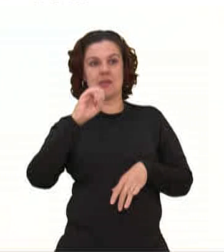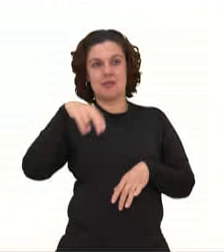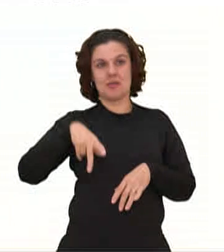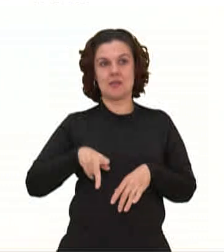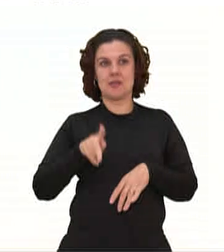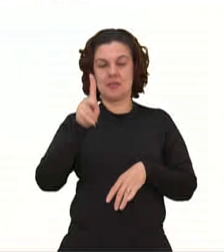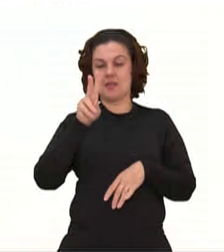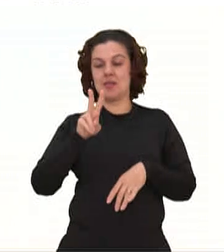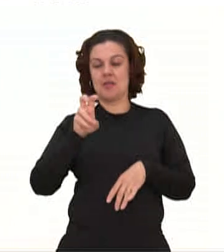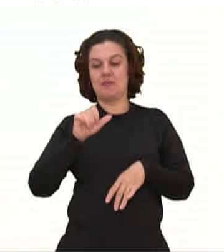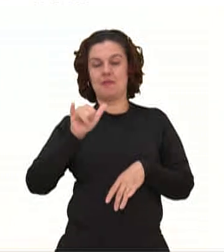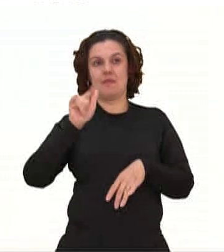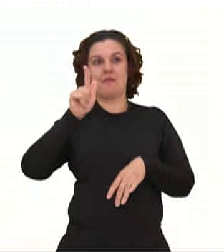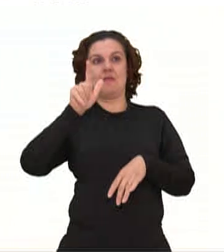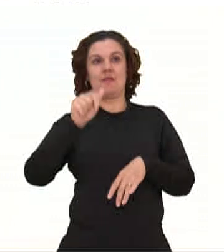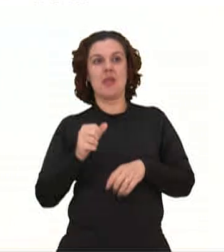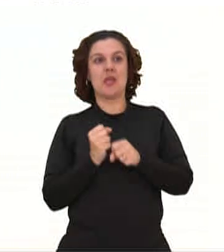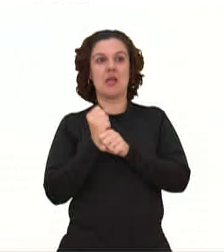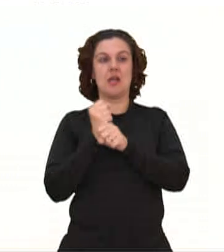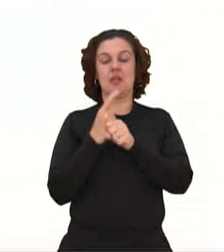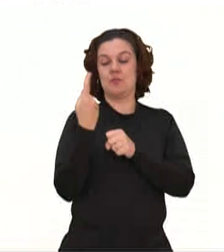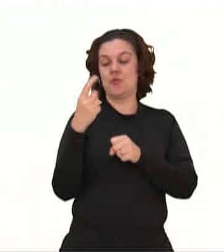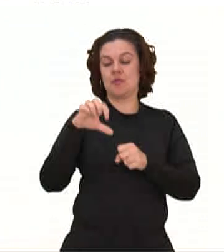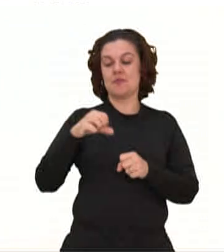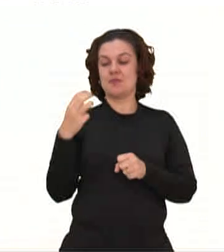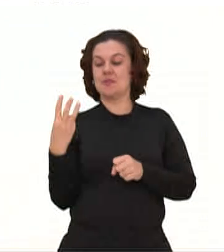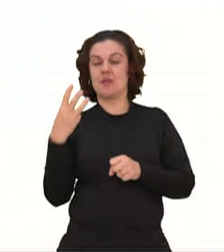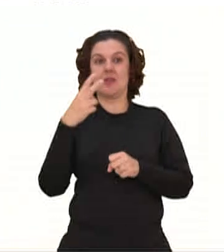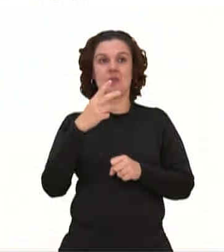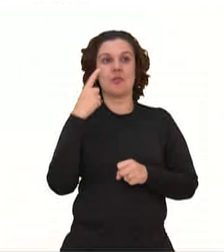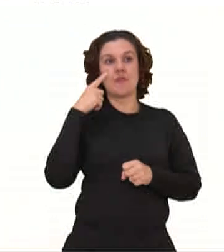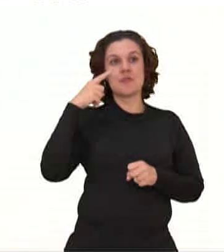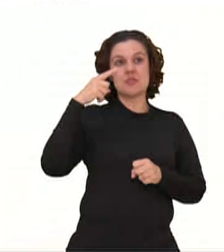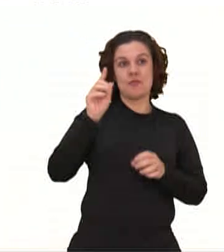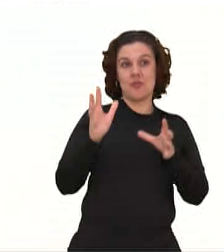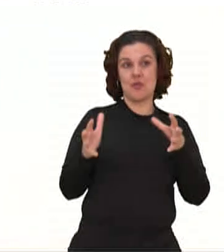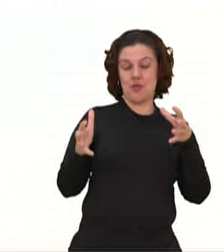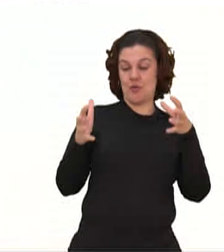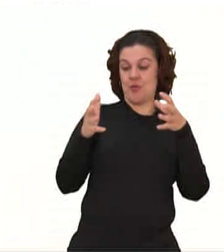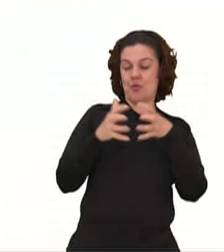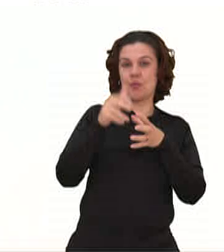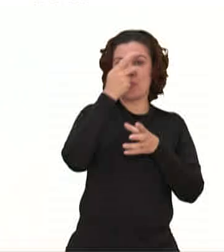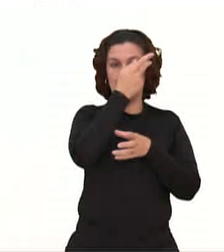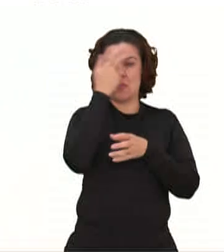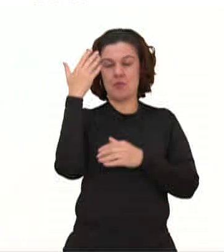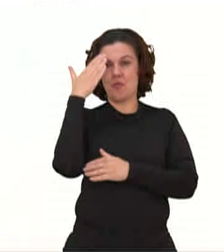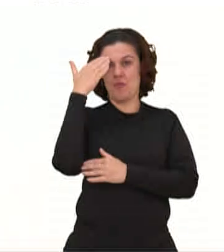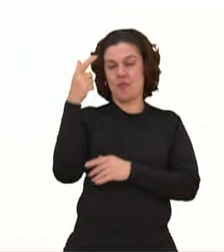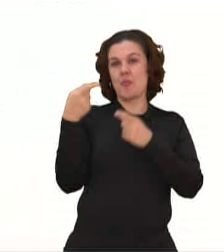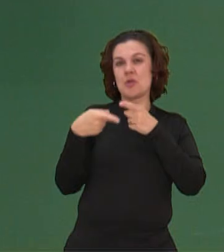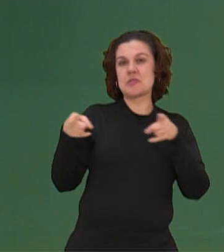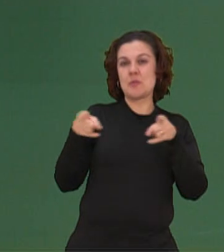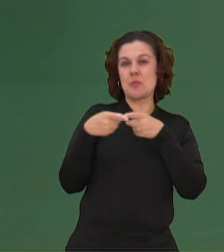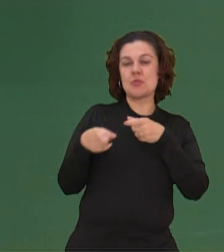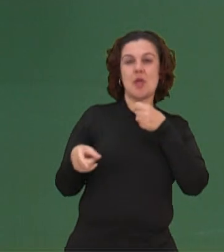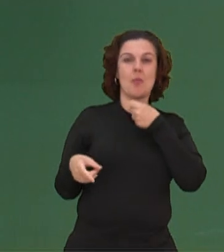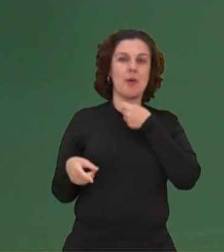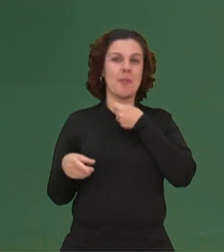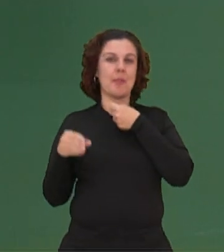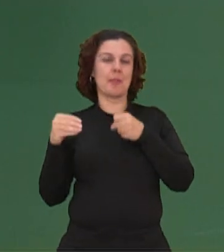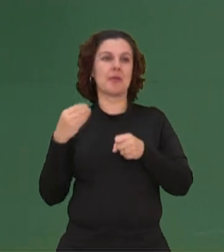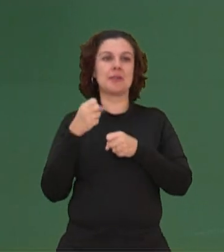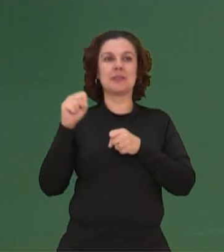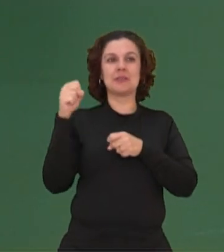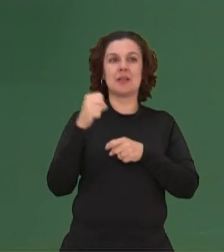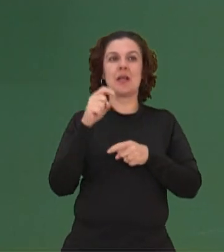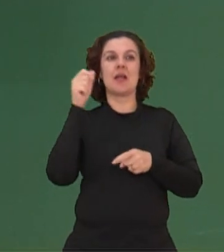1932. E aqui nessa imagem você tem então algumas personalidades sentadas aqui mais à frente. Você